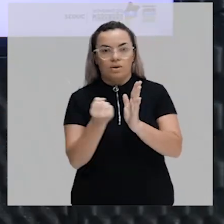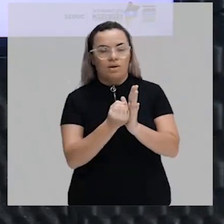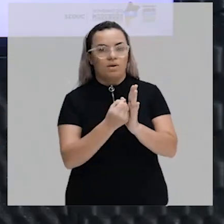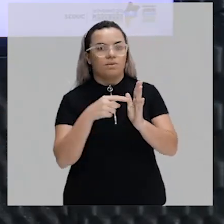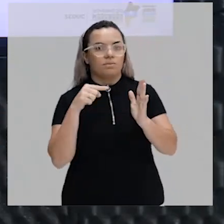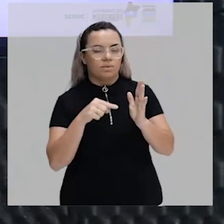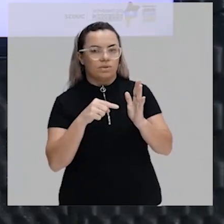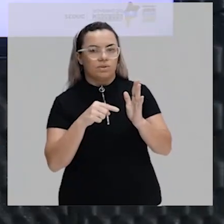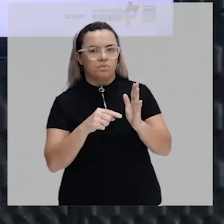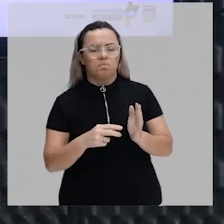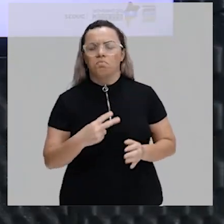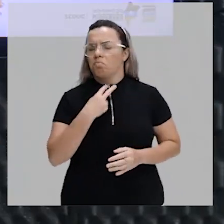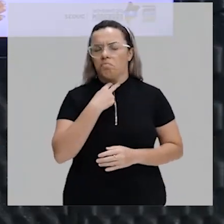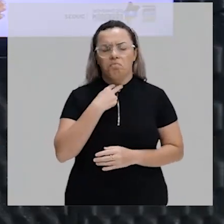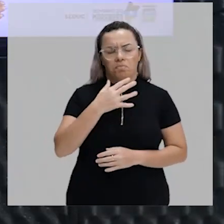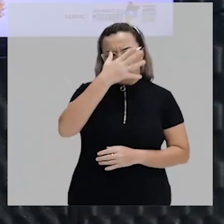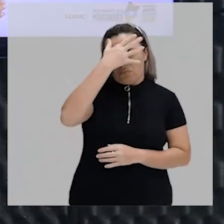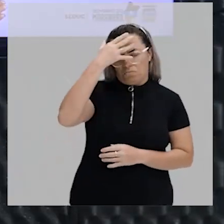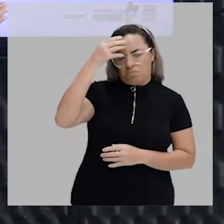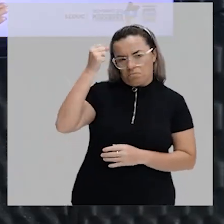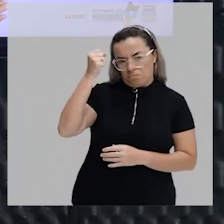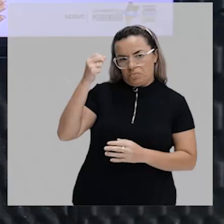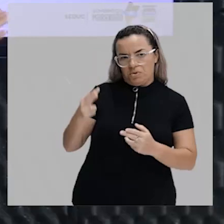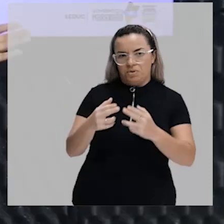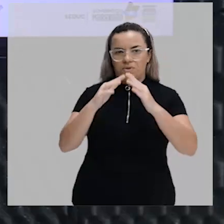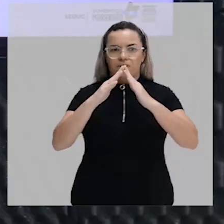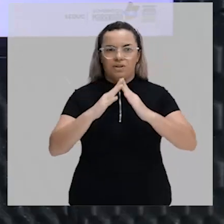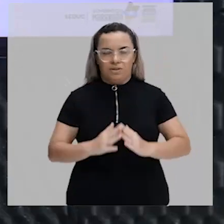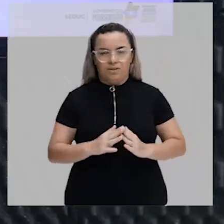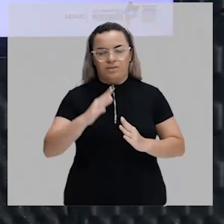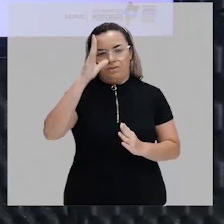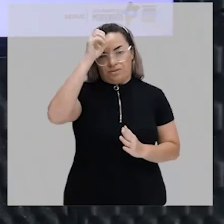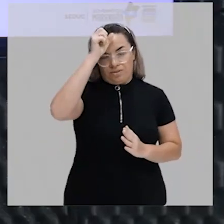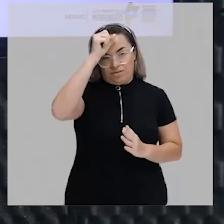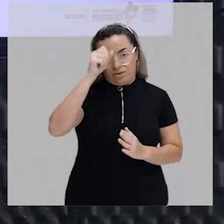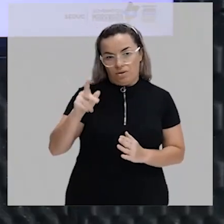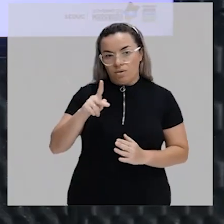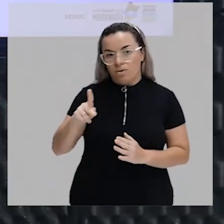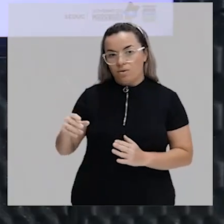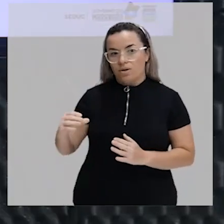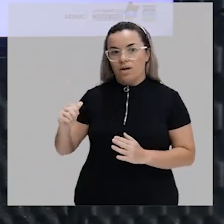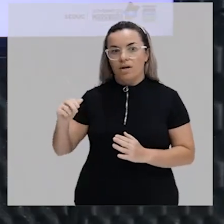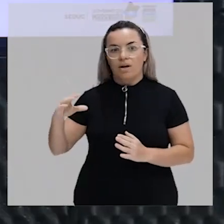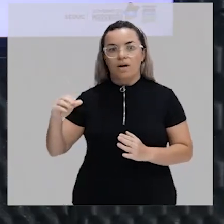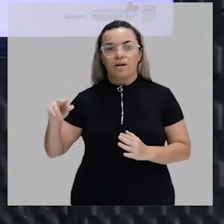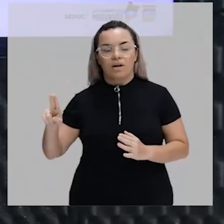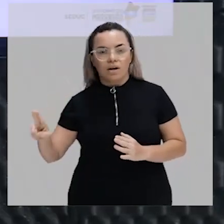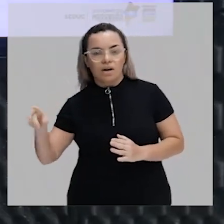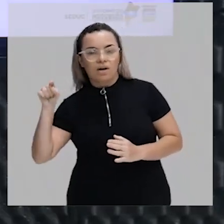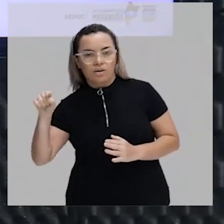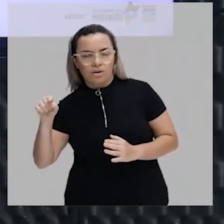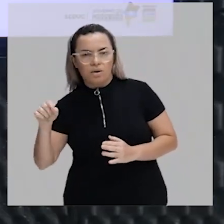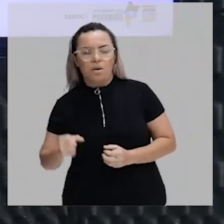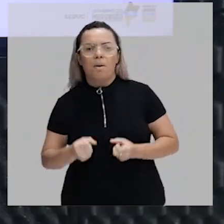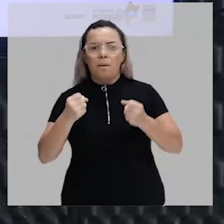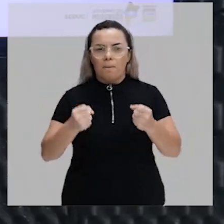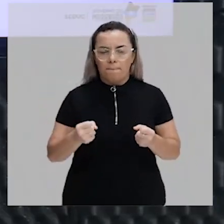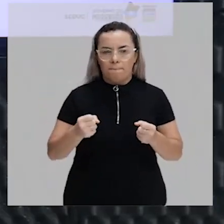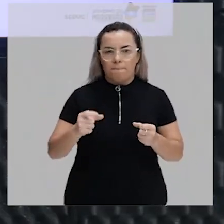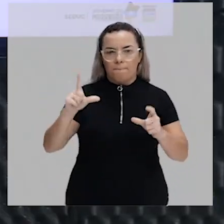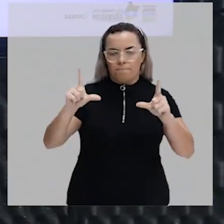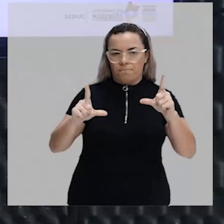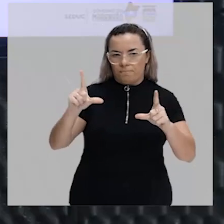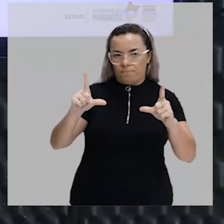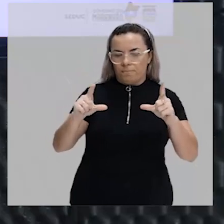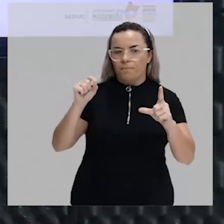Ah, eu não posso esquecer, né? Este é o programa Fica em Casa Aprendendo. Eu sou a professora Cacau Sotero e vocês podem assistir